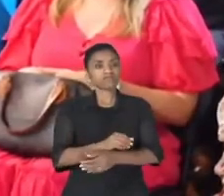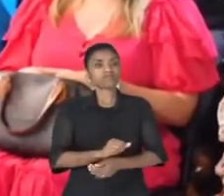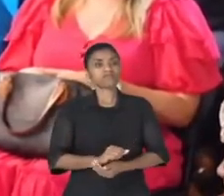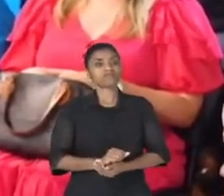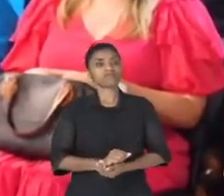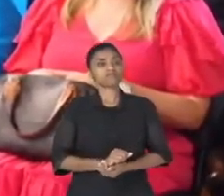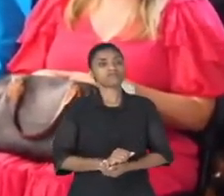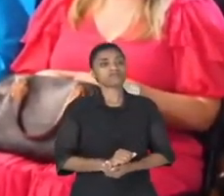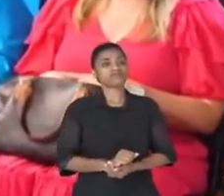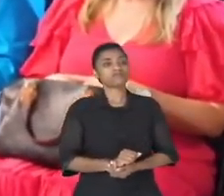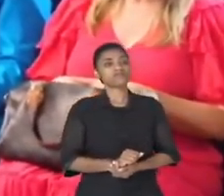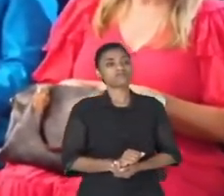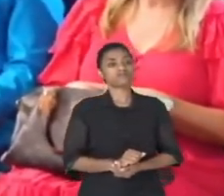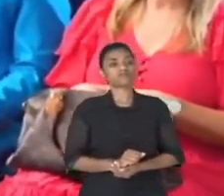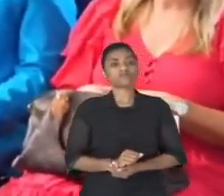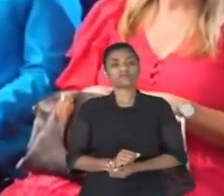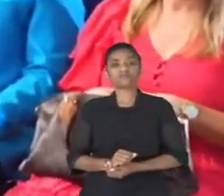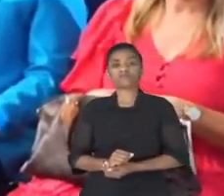O